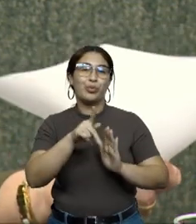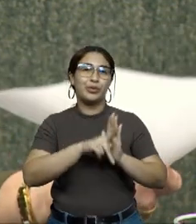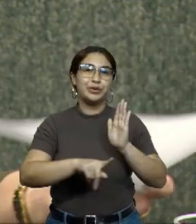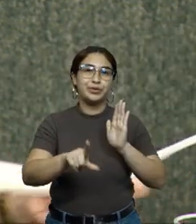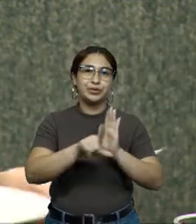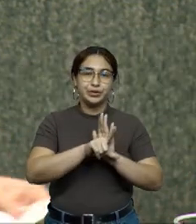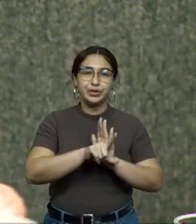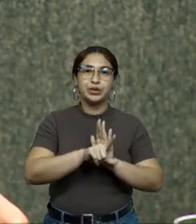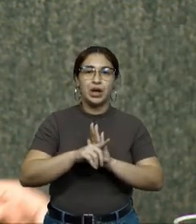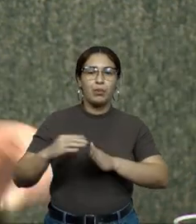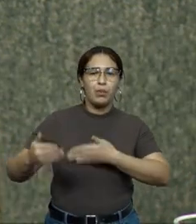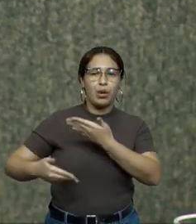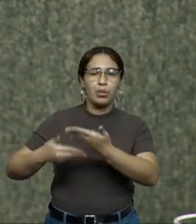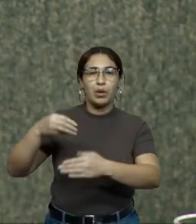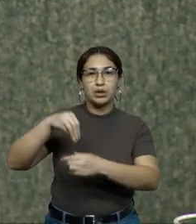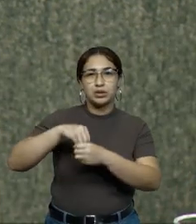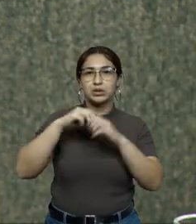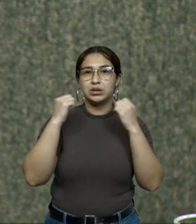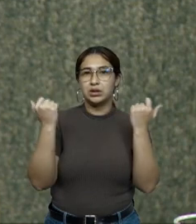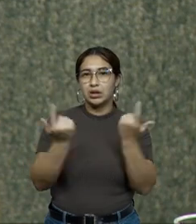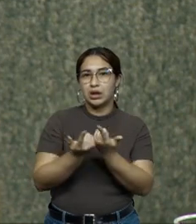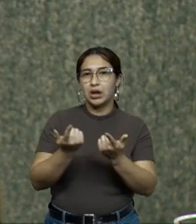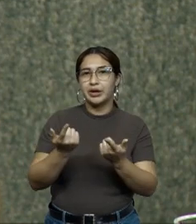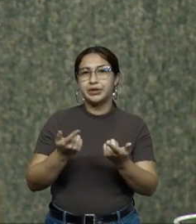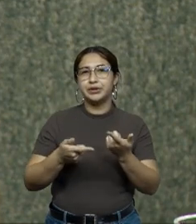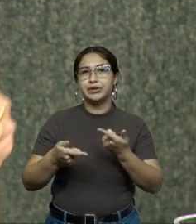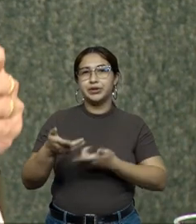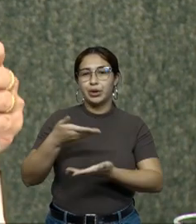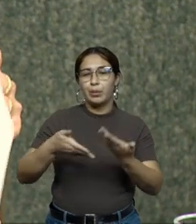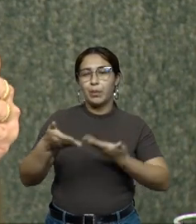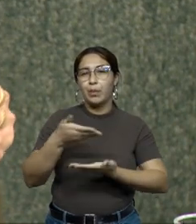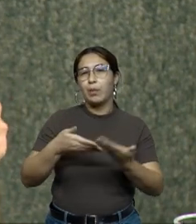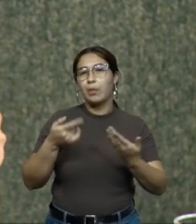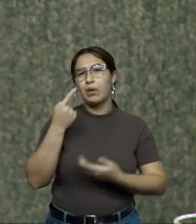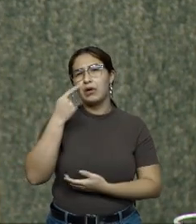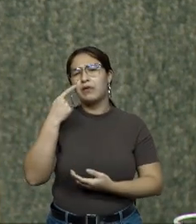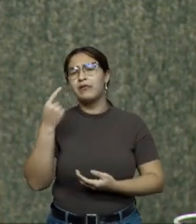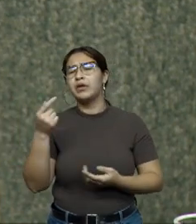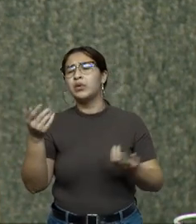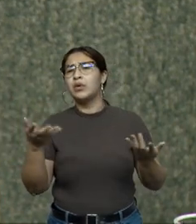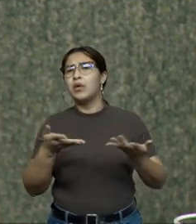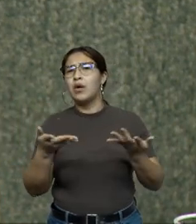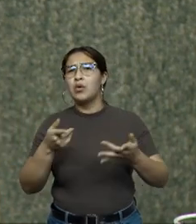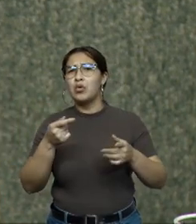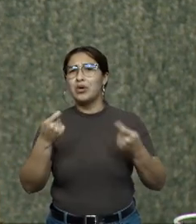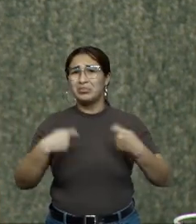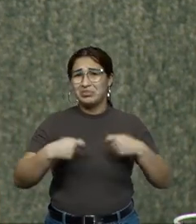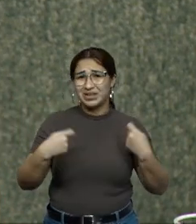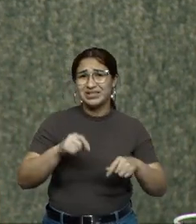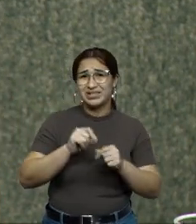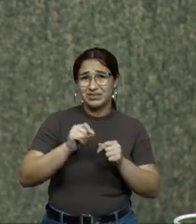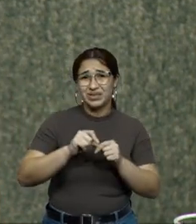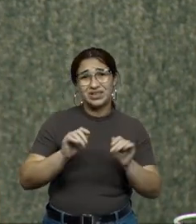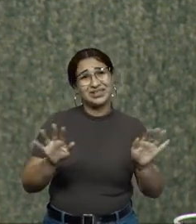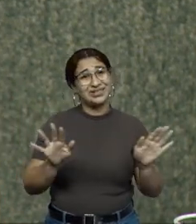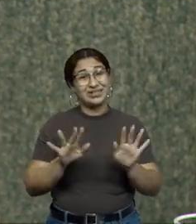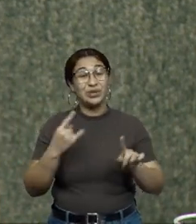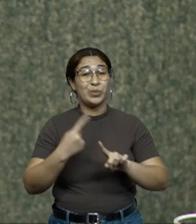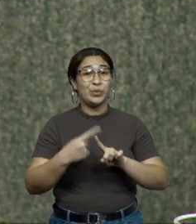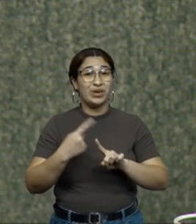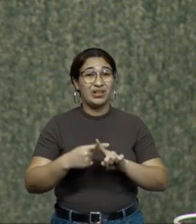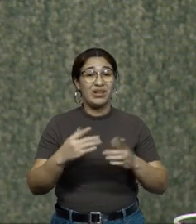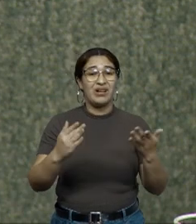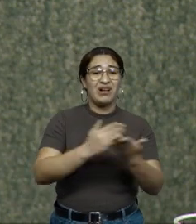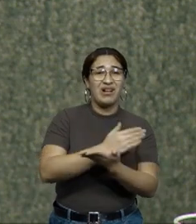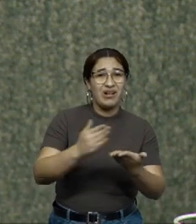que tá para mim tando aqui que faz algo que eu acho que a gente não precisava nem fazer né Tem coisas que